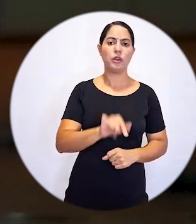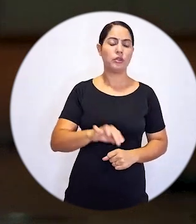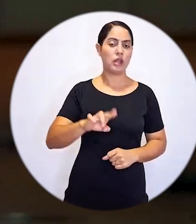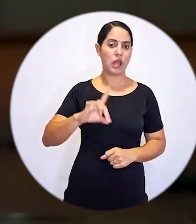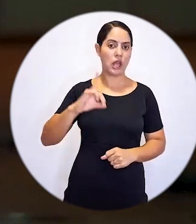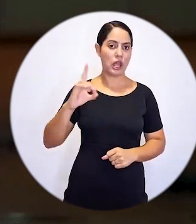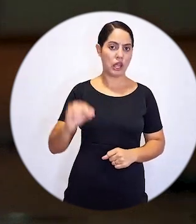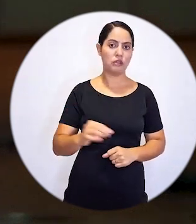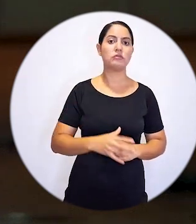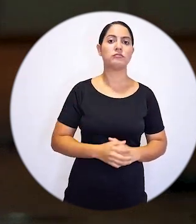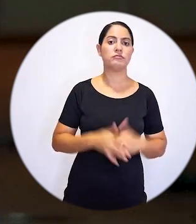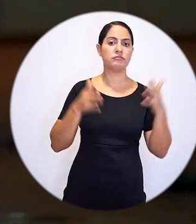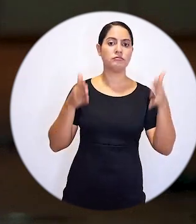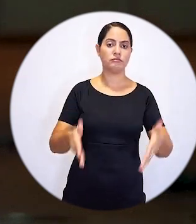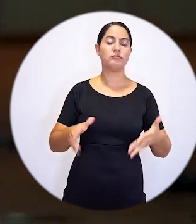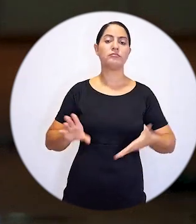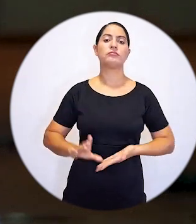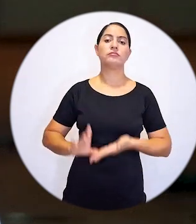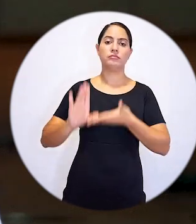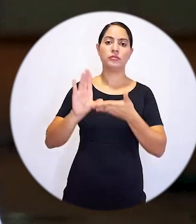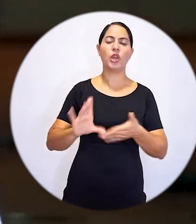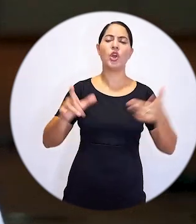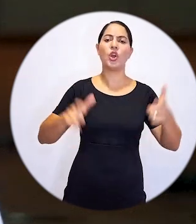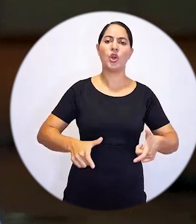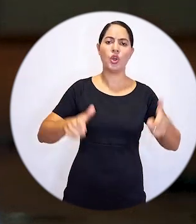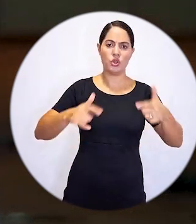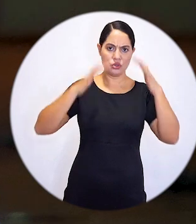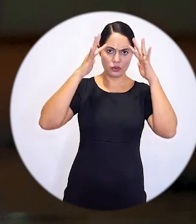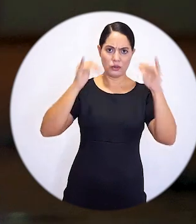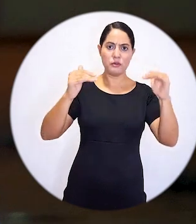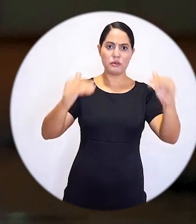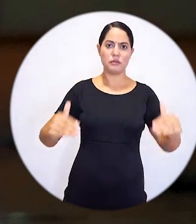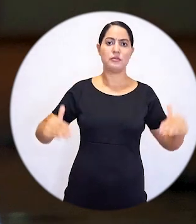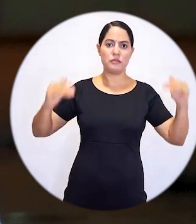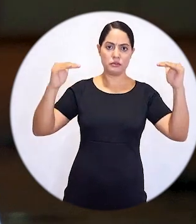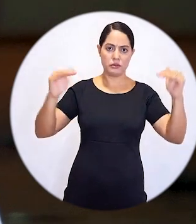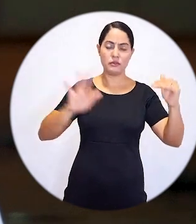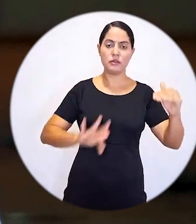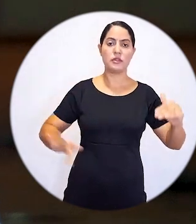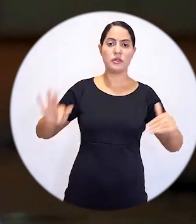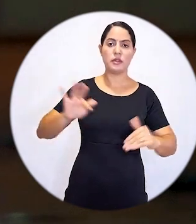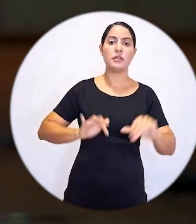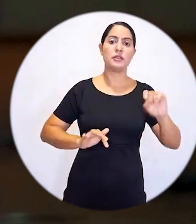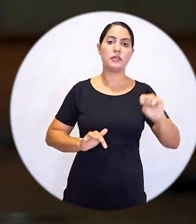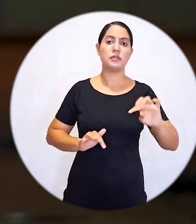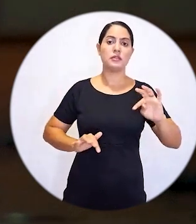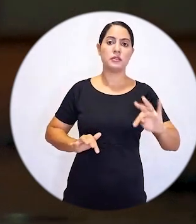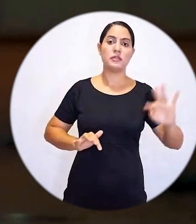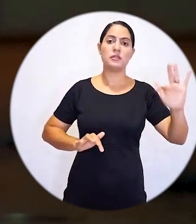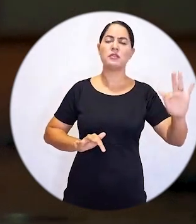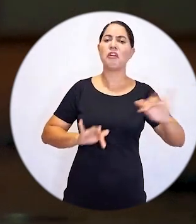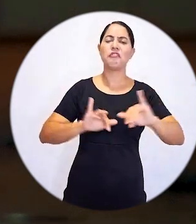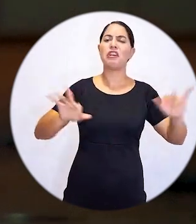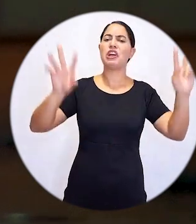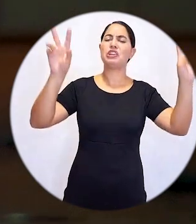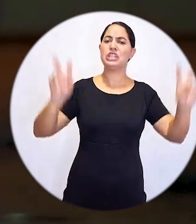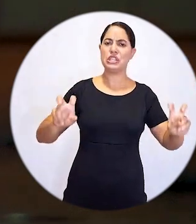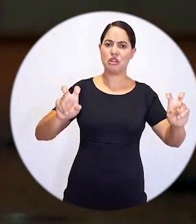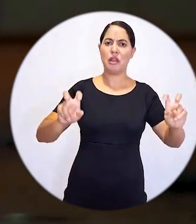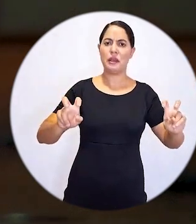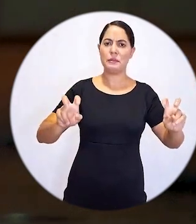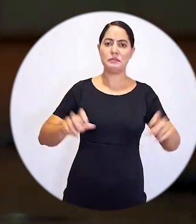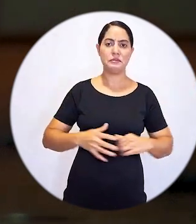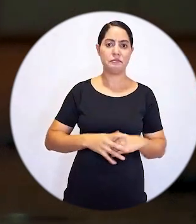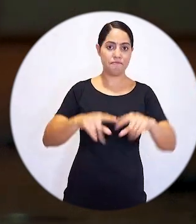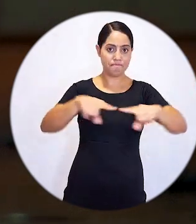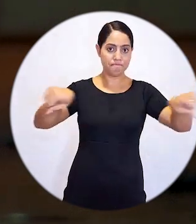da primeira audiência da Comissão de Conciliação do Supremo Tribunal Federal sobre as ações que envolvem o marco